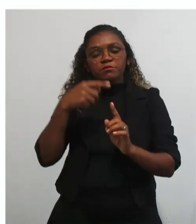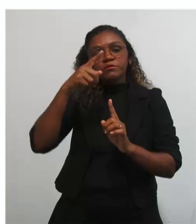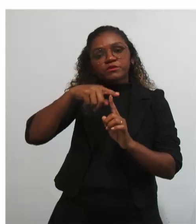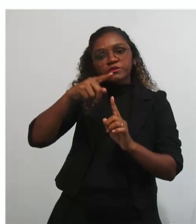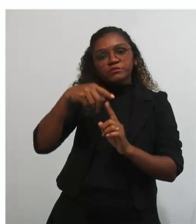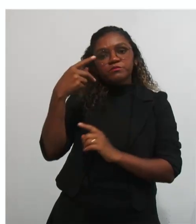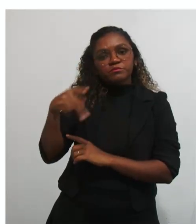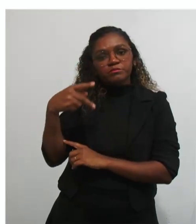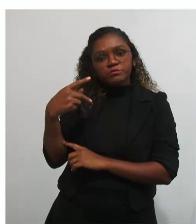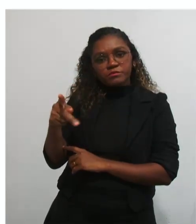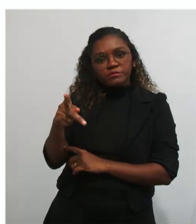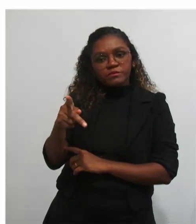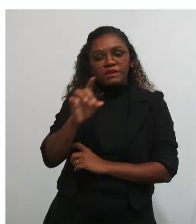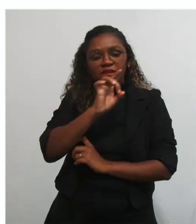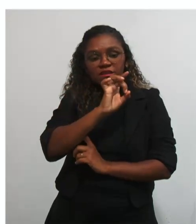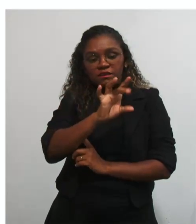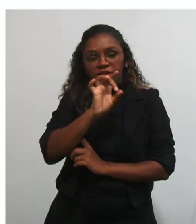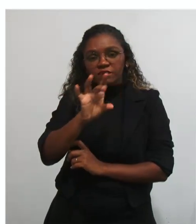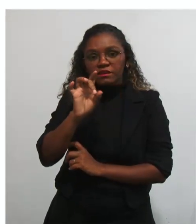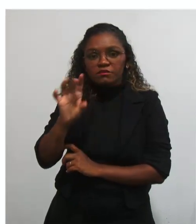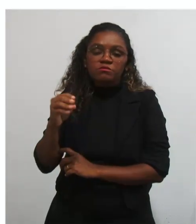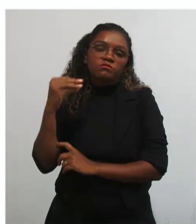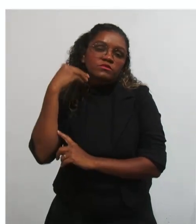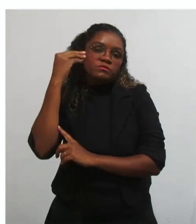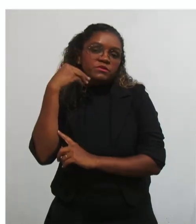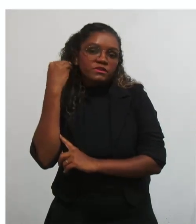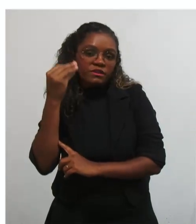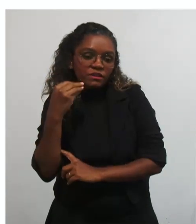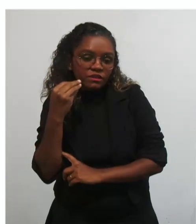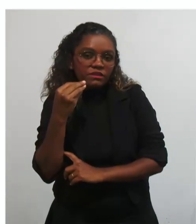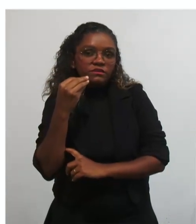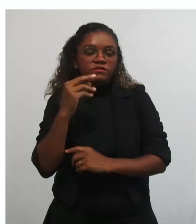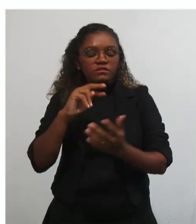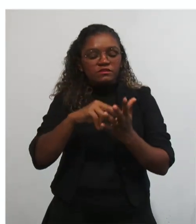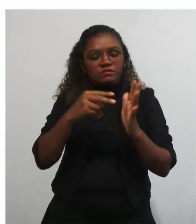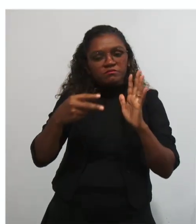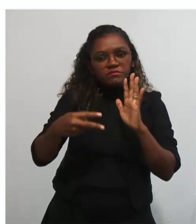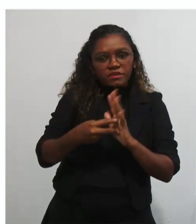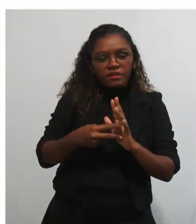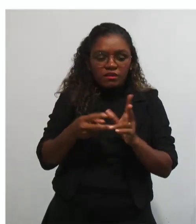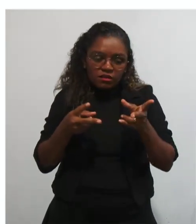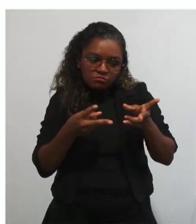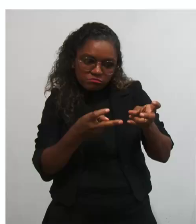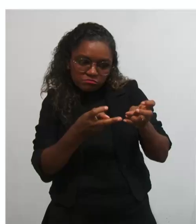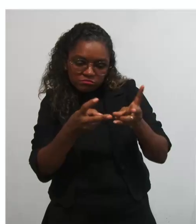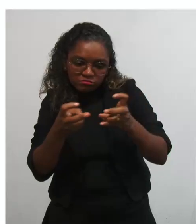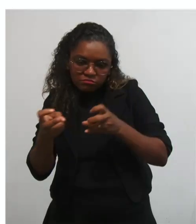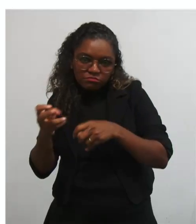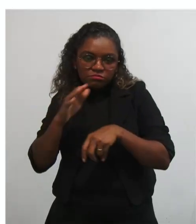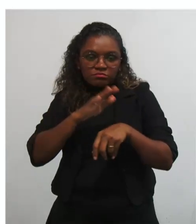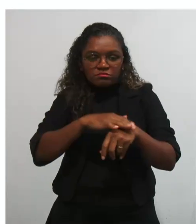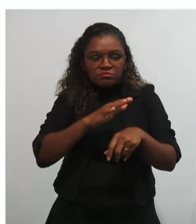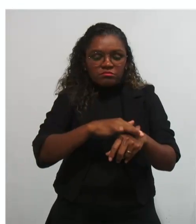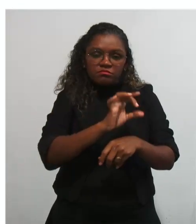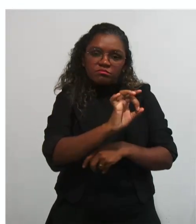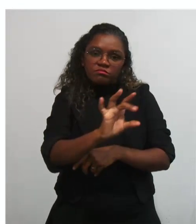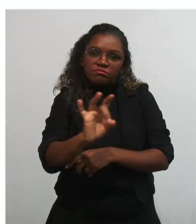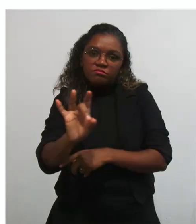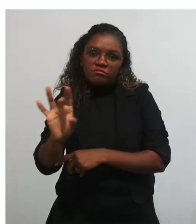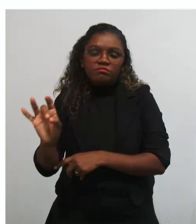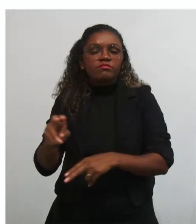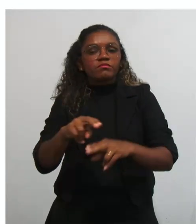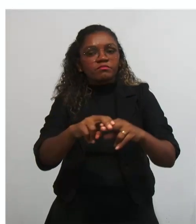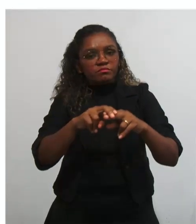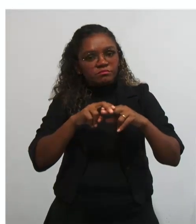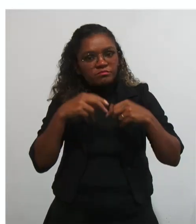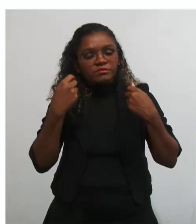tem as suas experiências, tem a sua leitura de mundo, tem a sua própria vivência. Então, é preciso considerar isso e